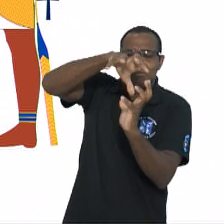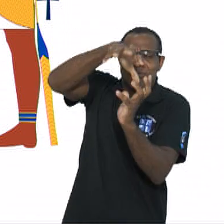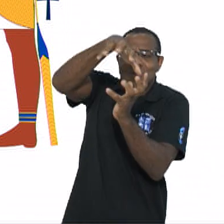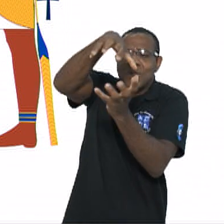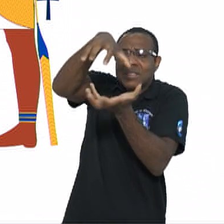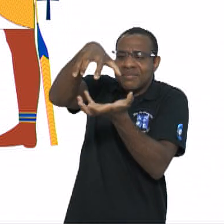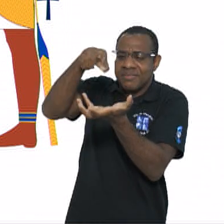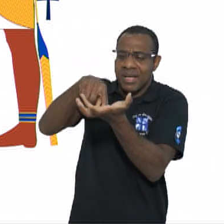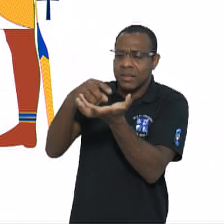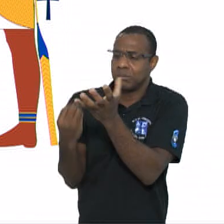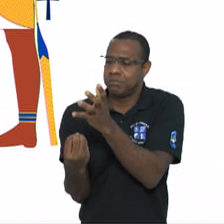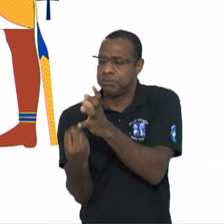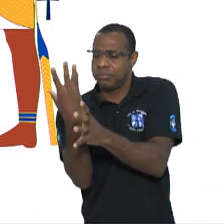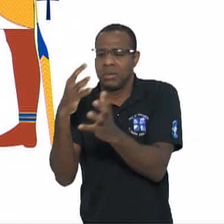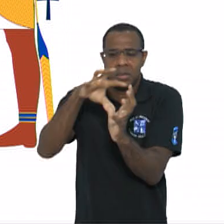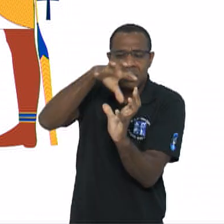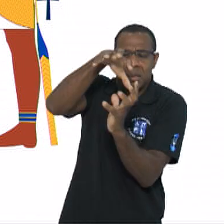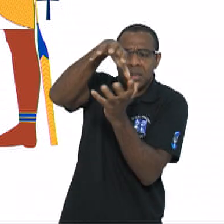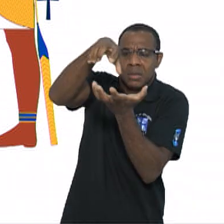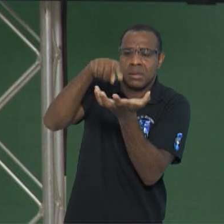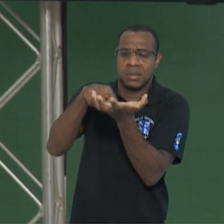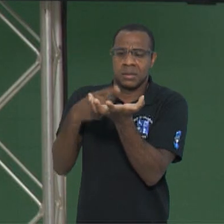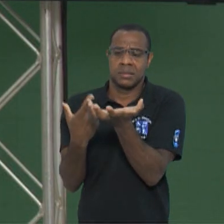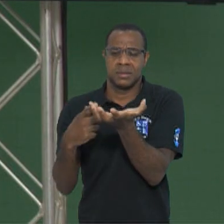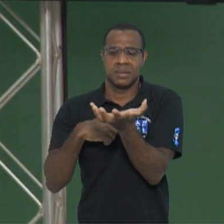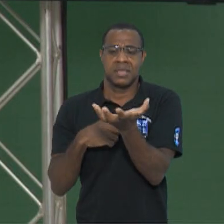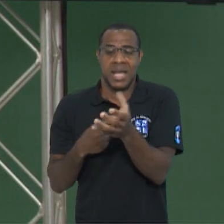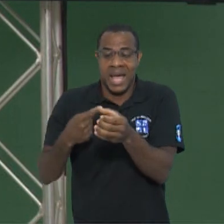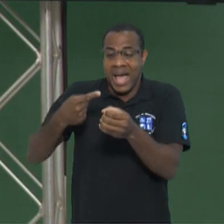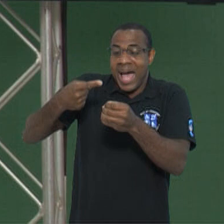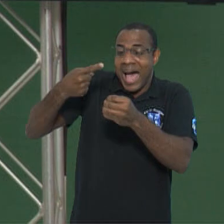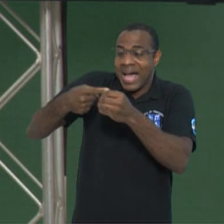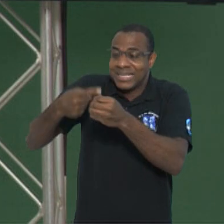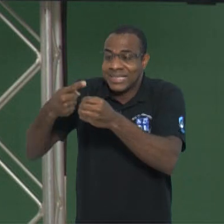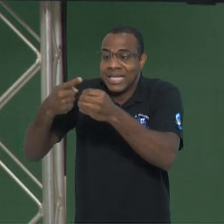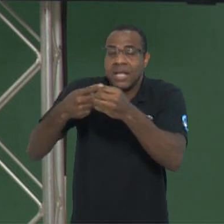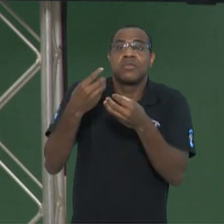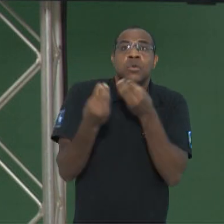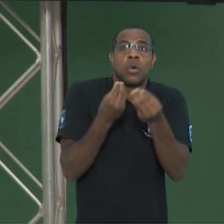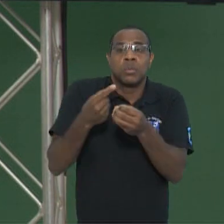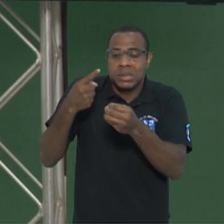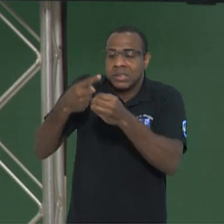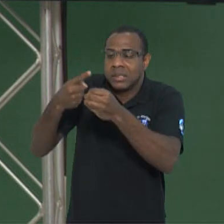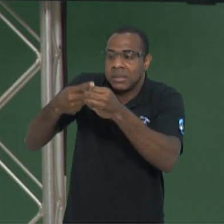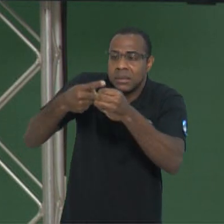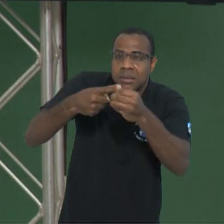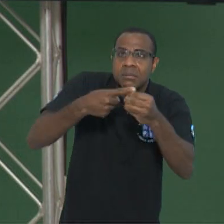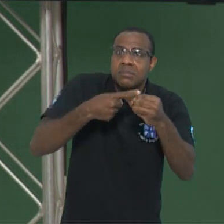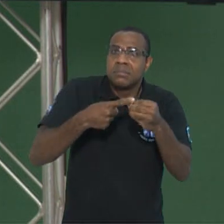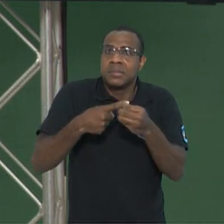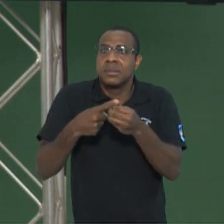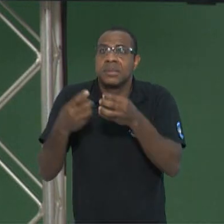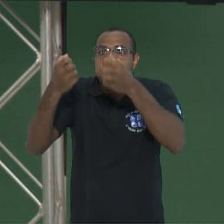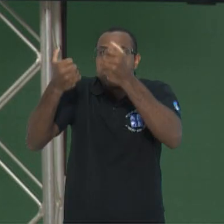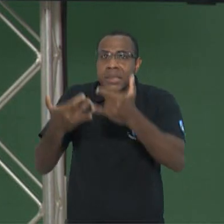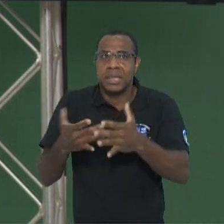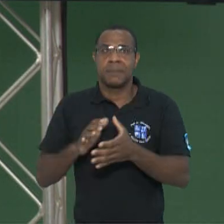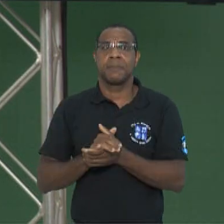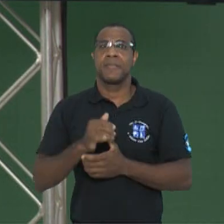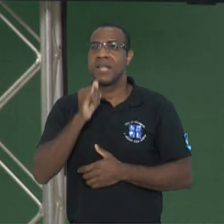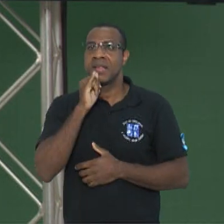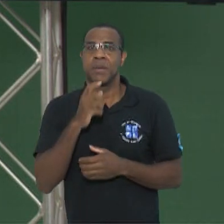de universos. As cidades tinham sua forma de explicar cada cidade. O professor Roberto escolheu a cidade